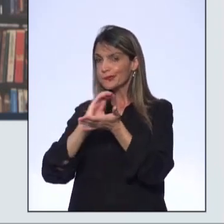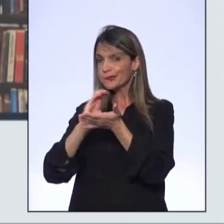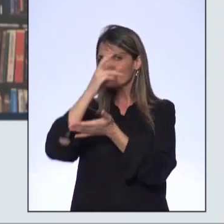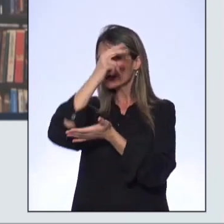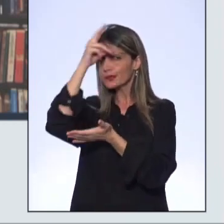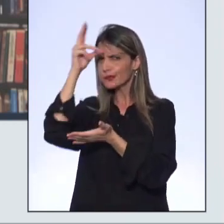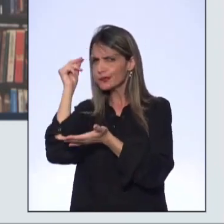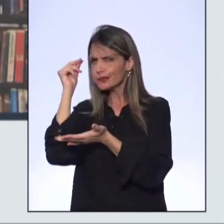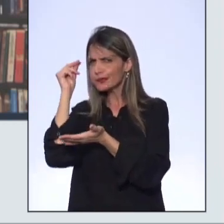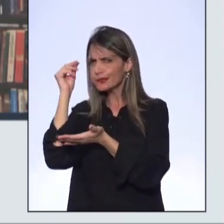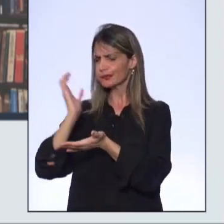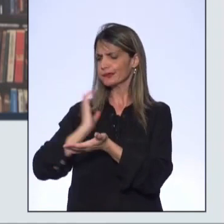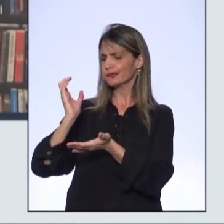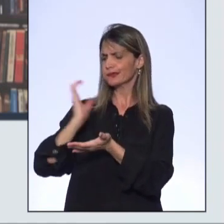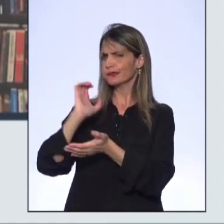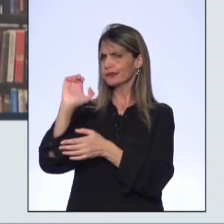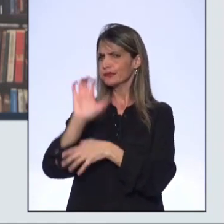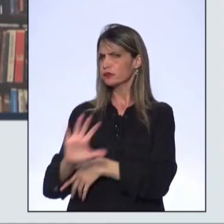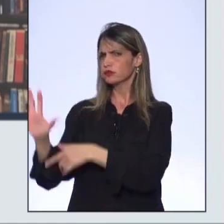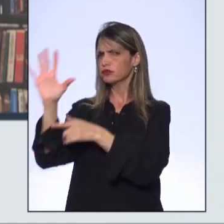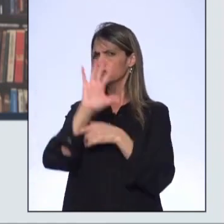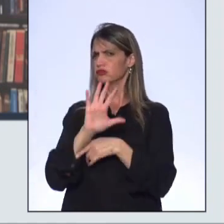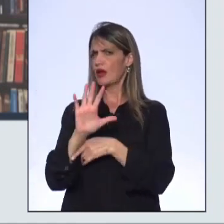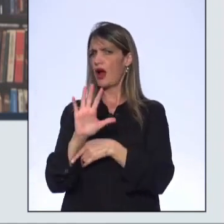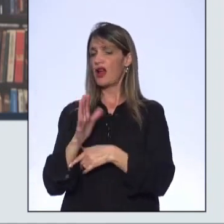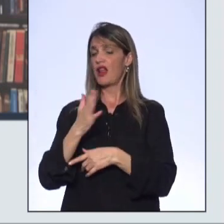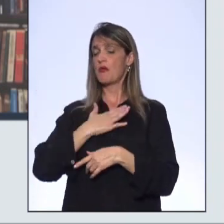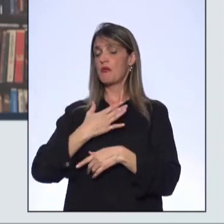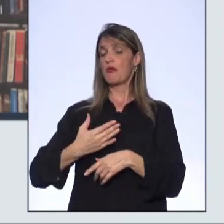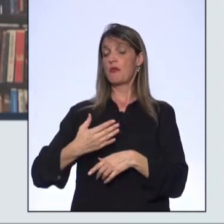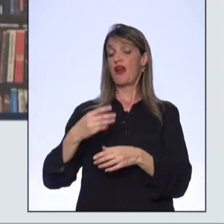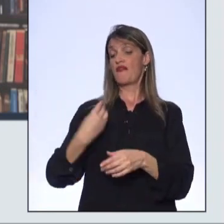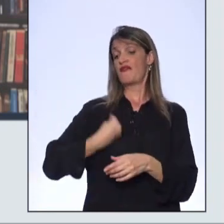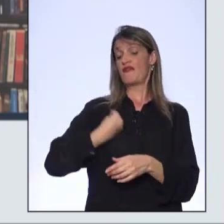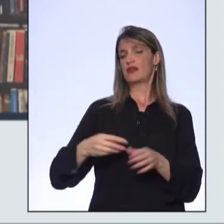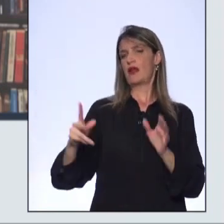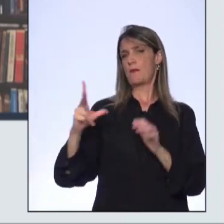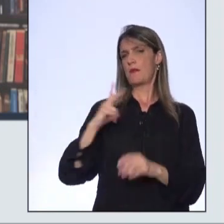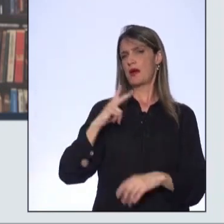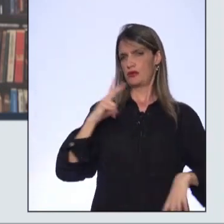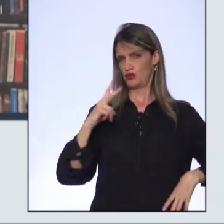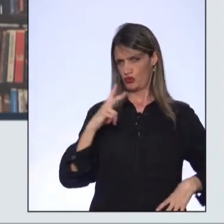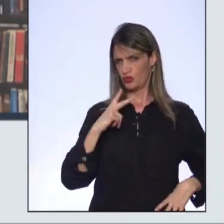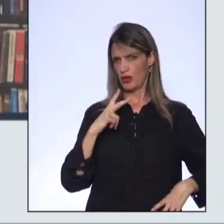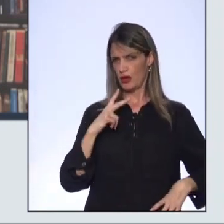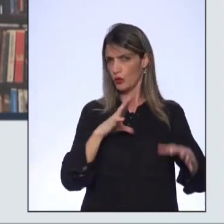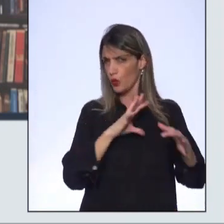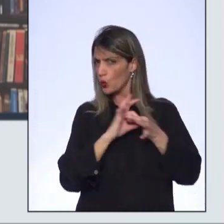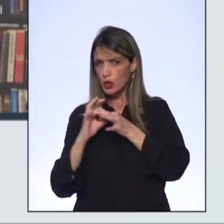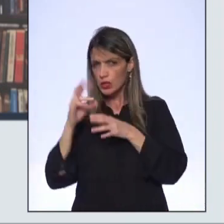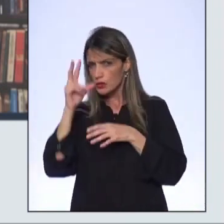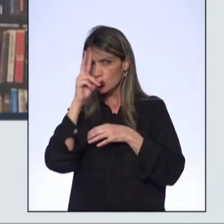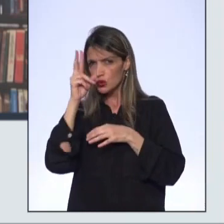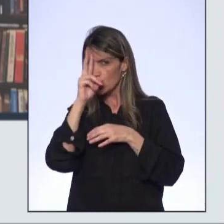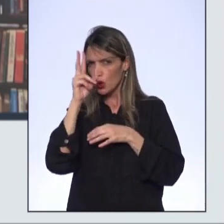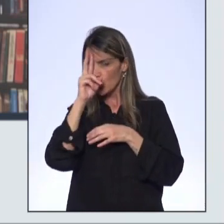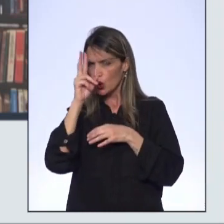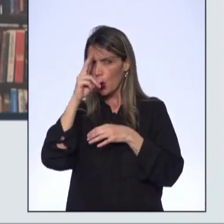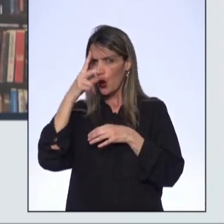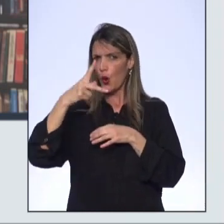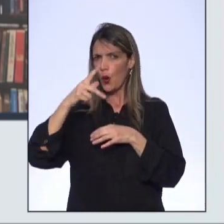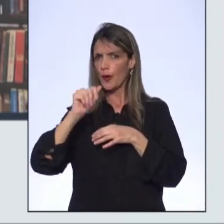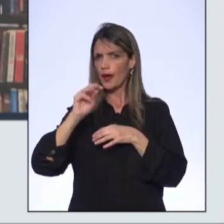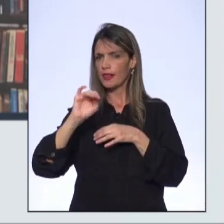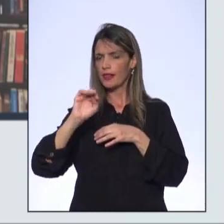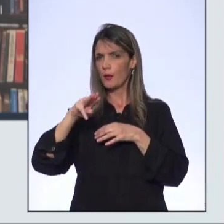riqueza do Estado, para o seu benefício particular. Então, do ponto de vista do contexto histórico, o patrimonialismo ele